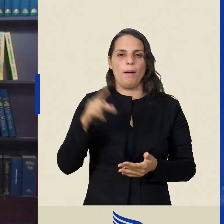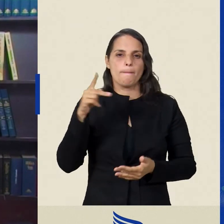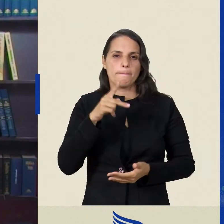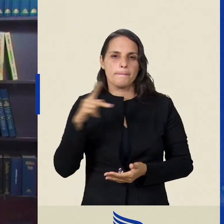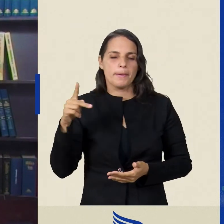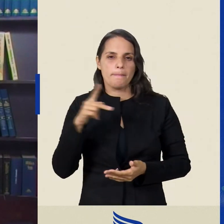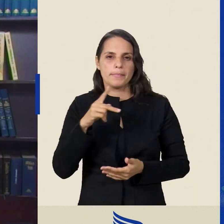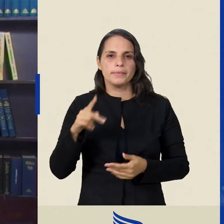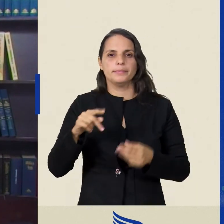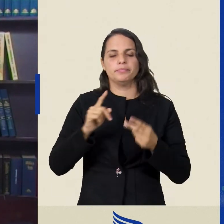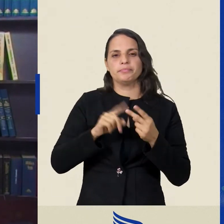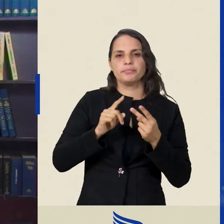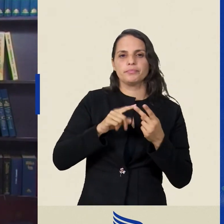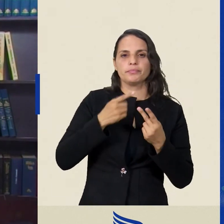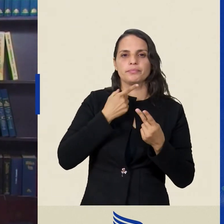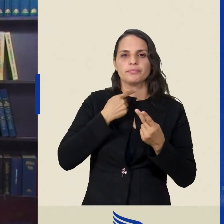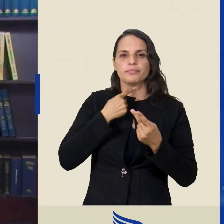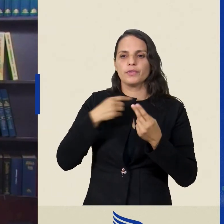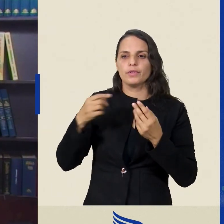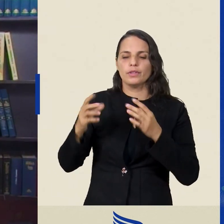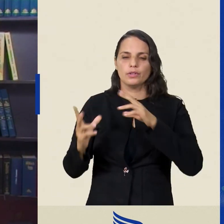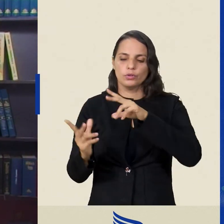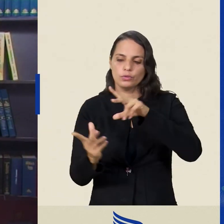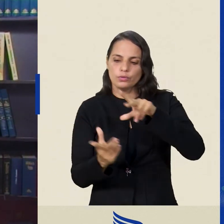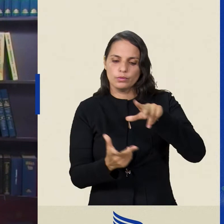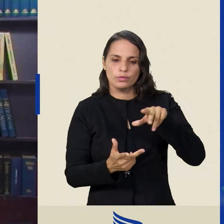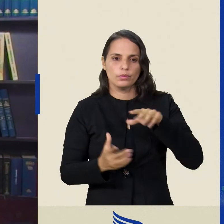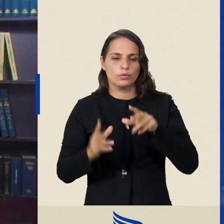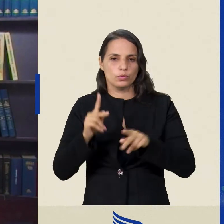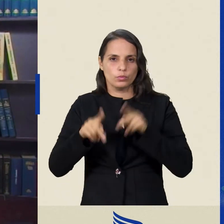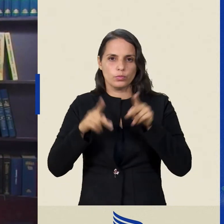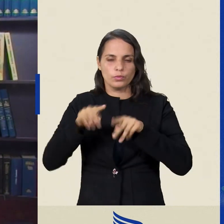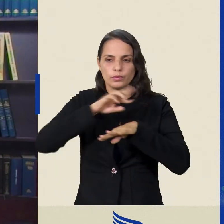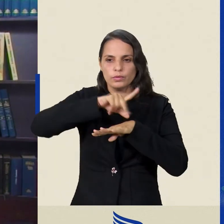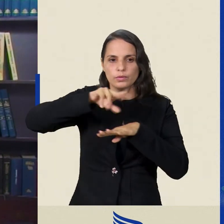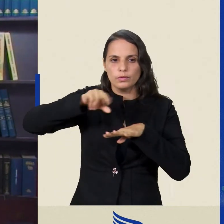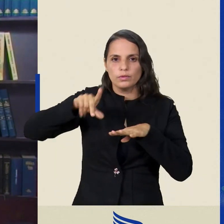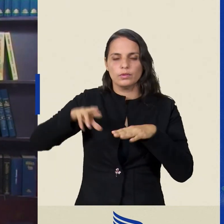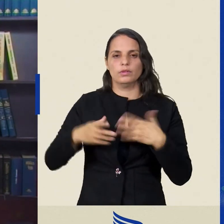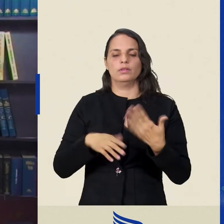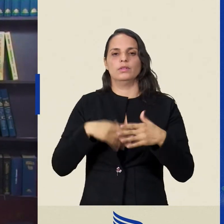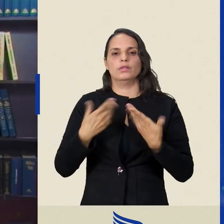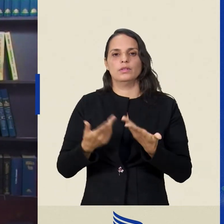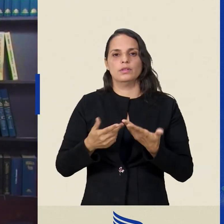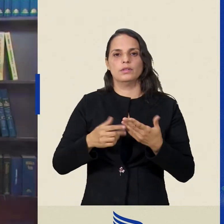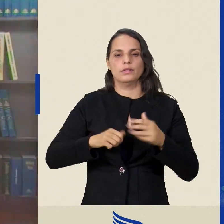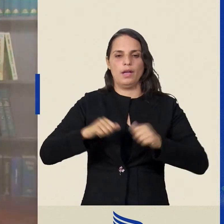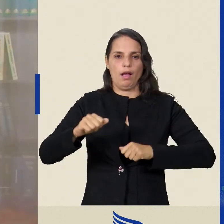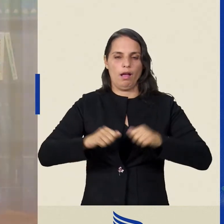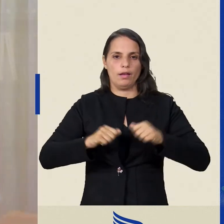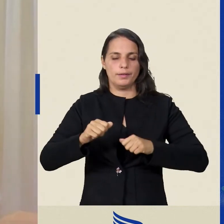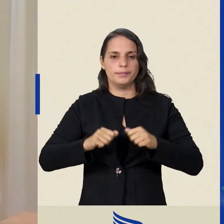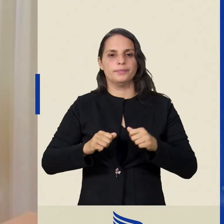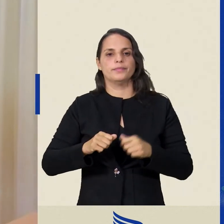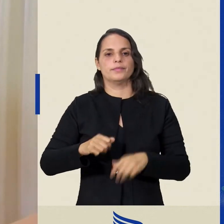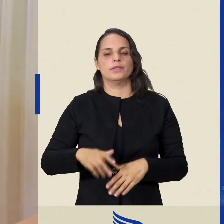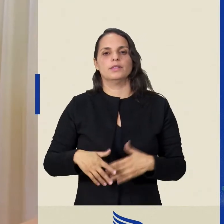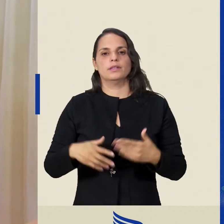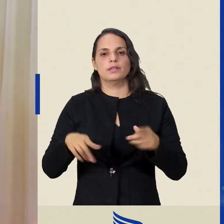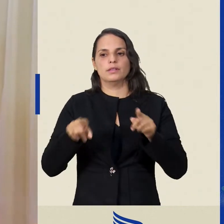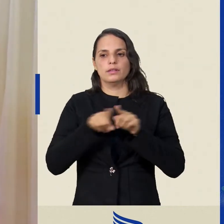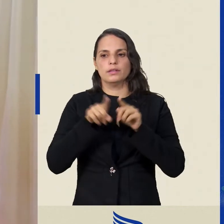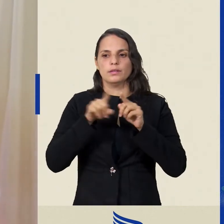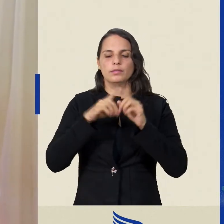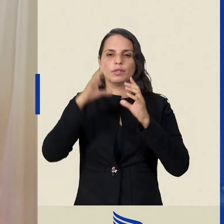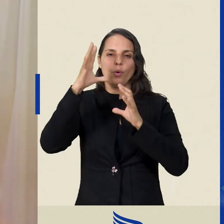Nações, Parábolas de Jesus, Atos dos Apóstolos e O Grande Conflito. Considerando